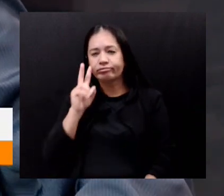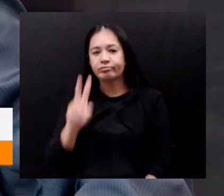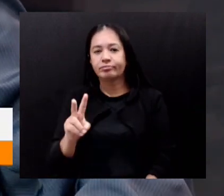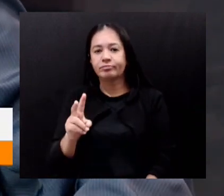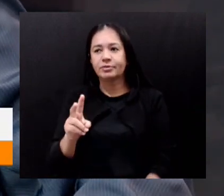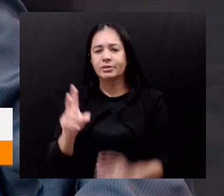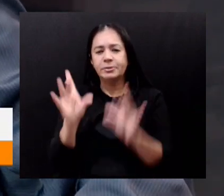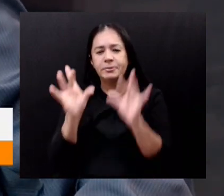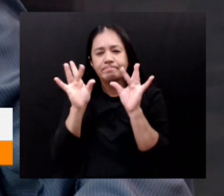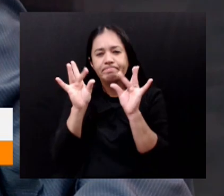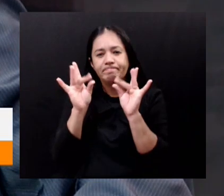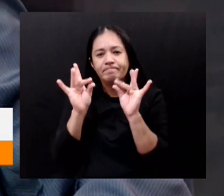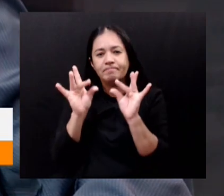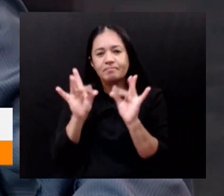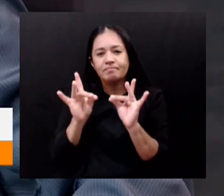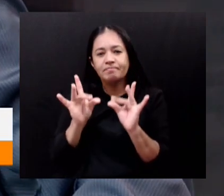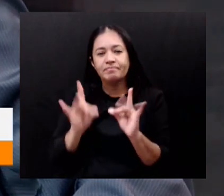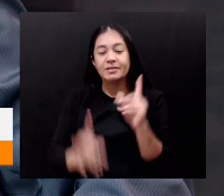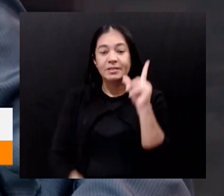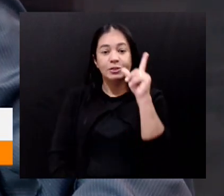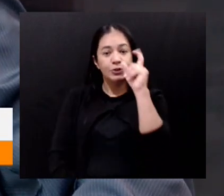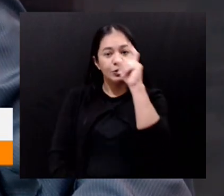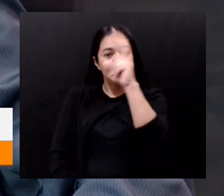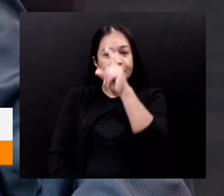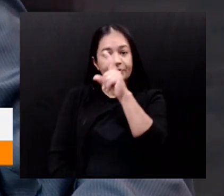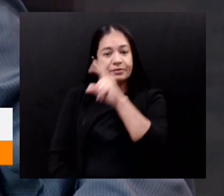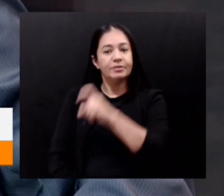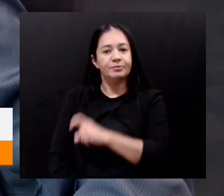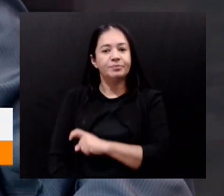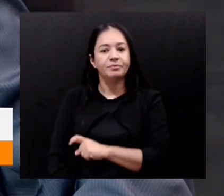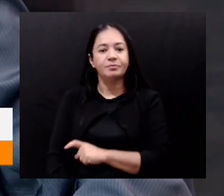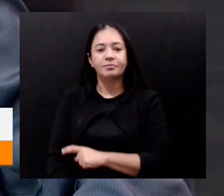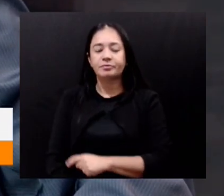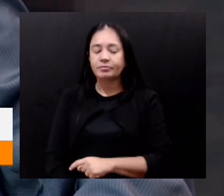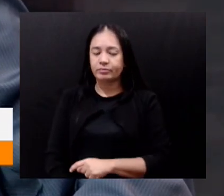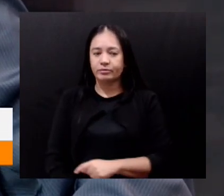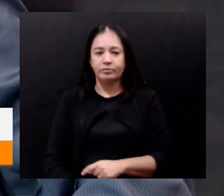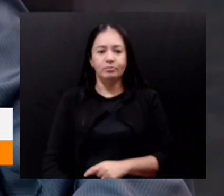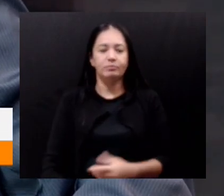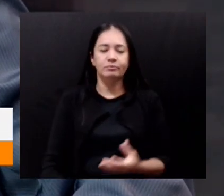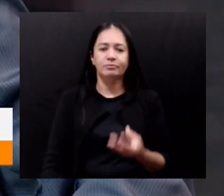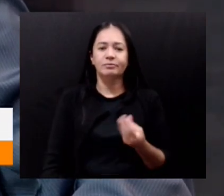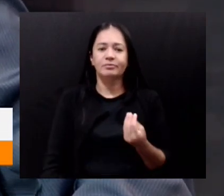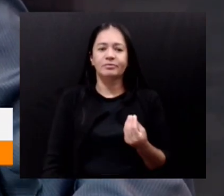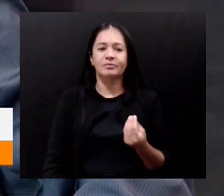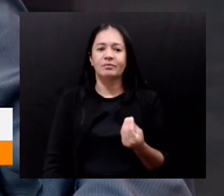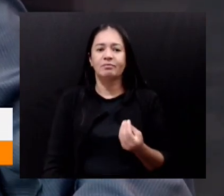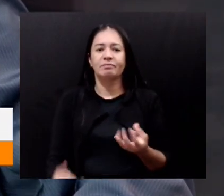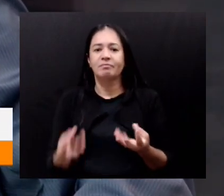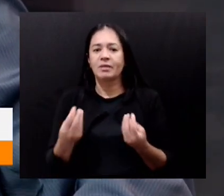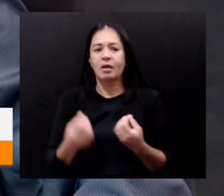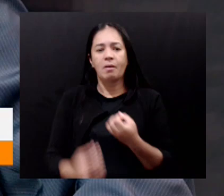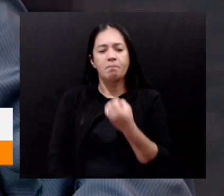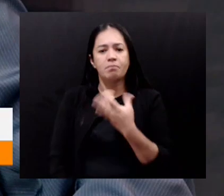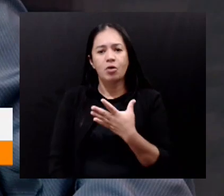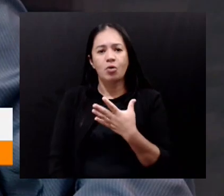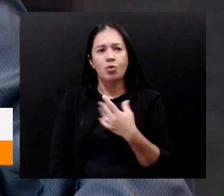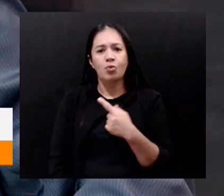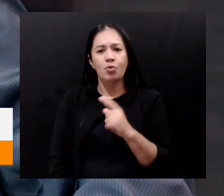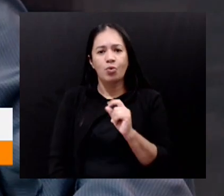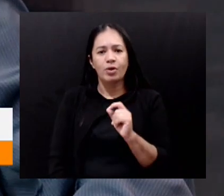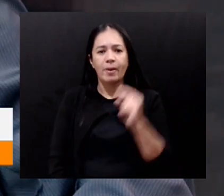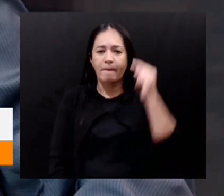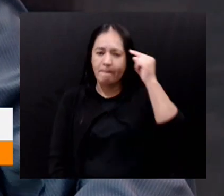Uhum. esse filtro, né, e efetivamente diria que é bom, eu diria que é bom pensar um instantinho,